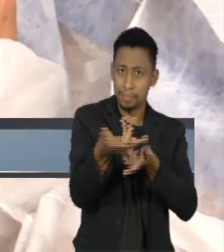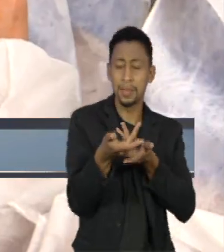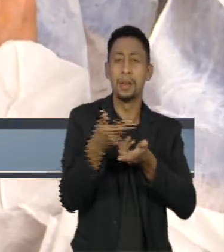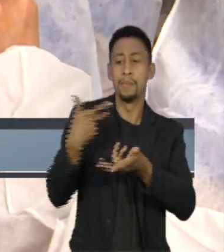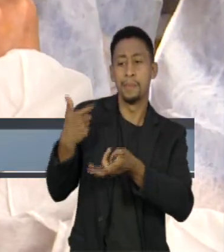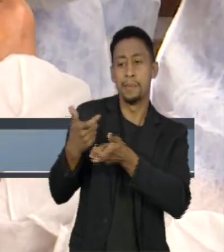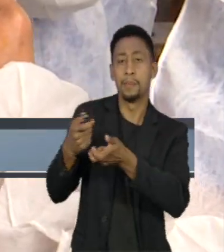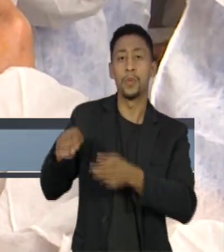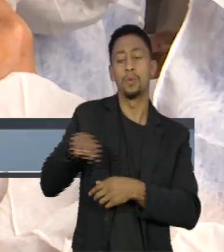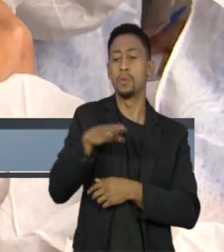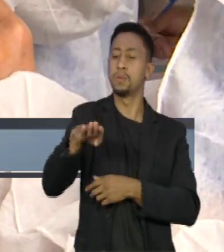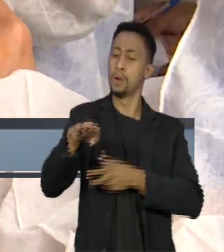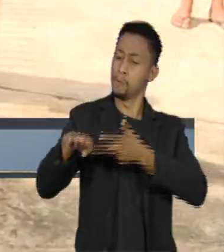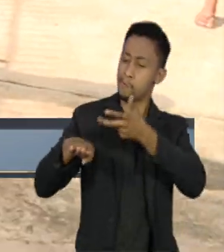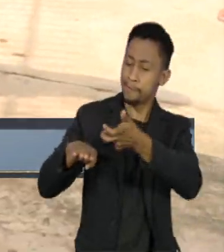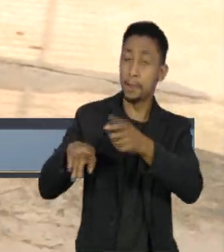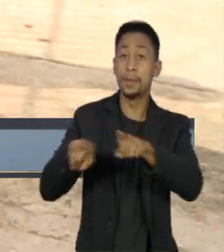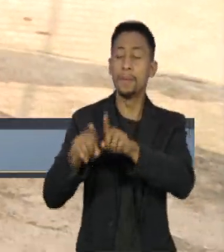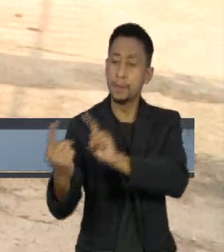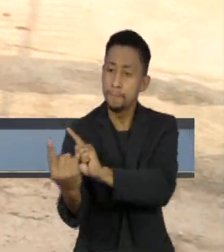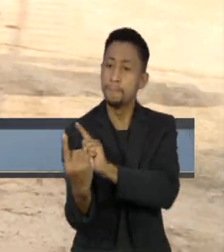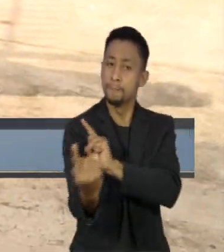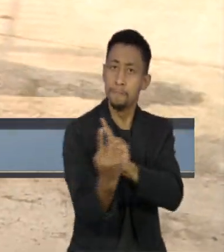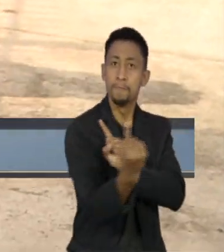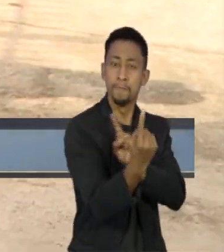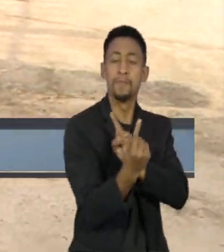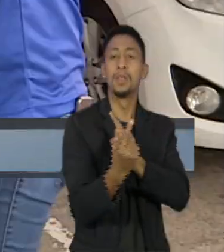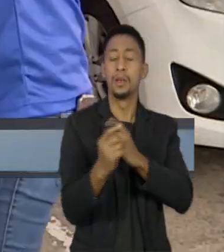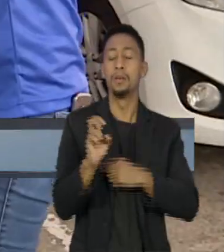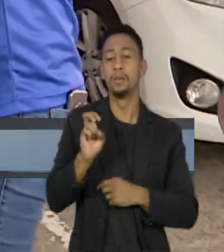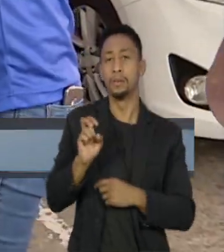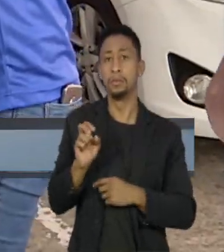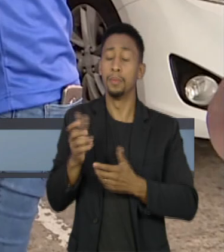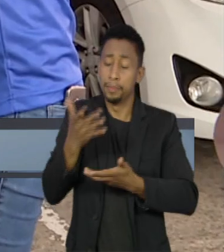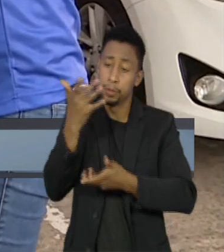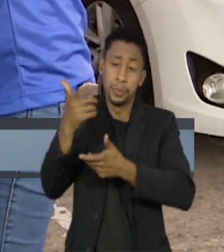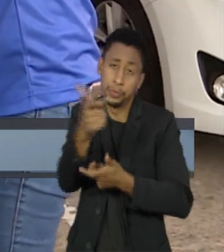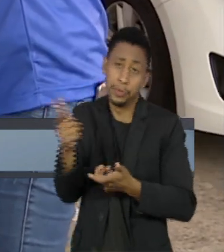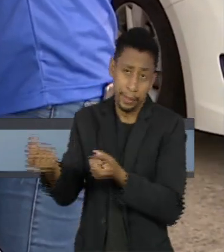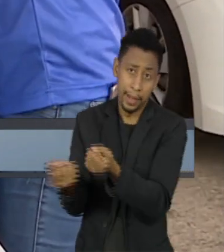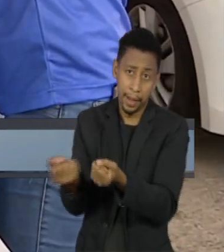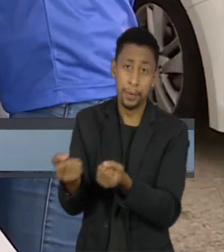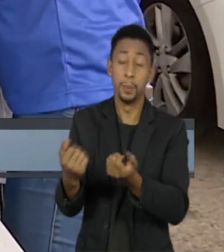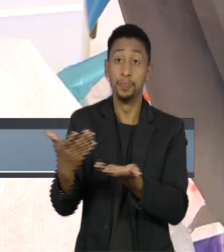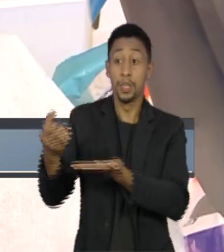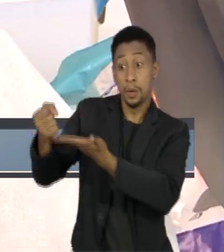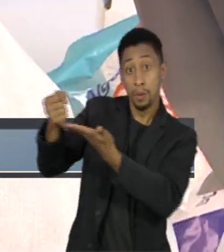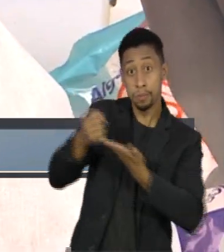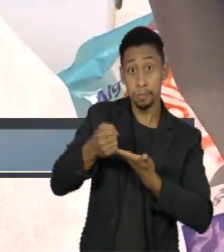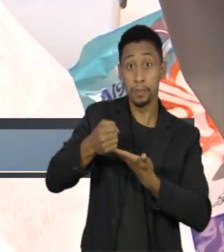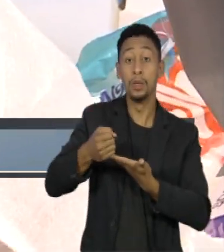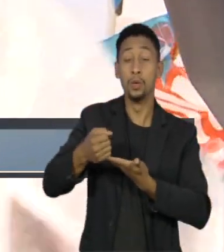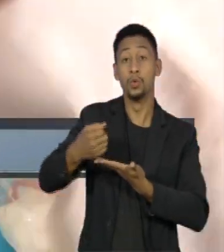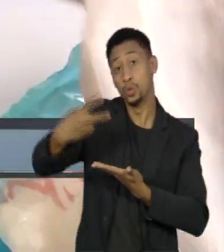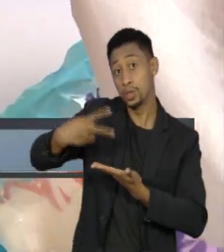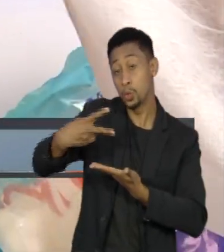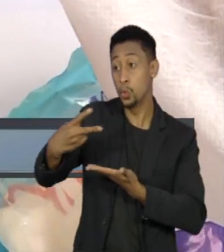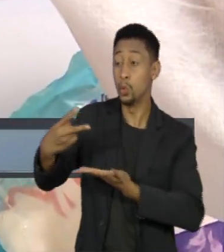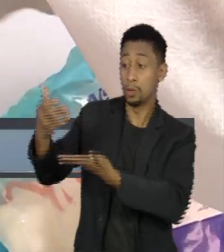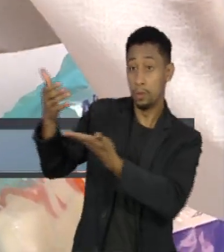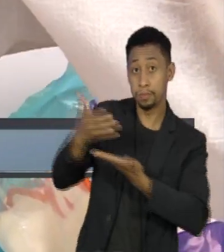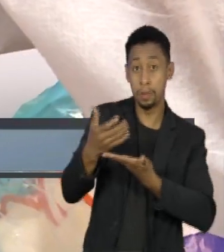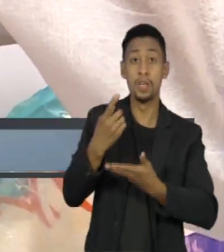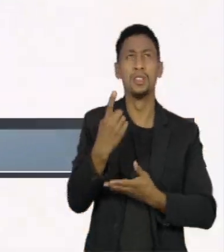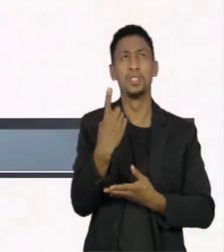e por atendimento convencional aos que estiverem a pé. O segundo lote de vacinas que chegou a Belém conta com mais de 19